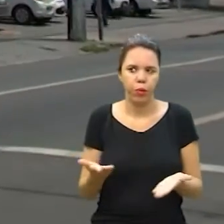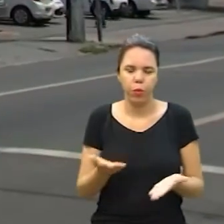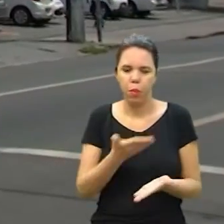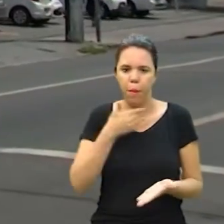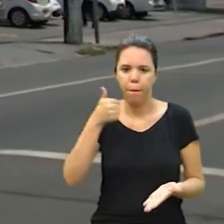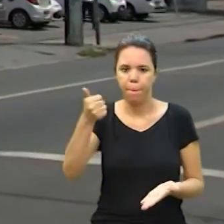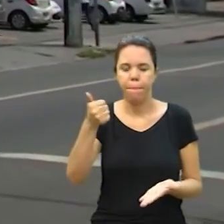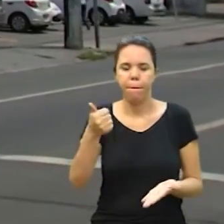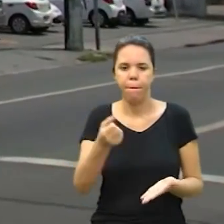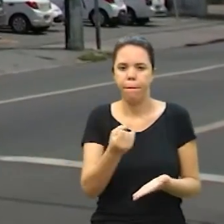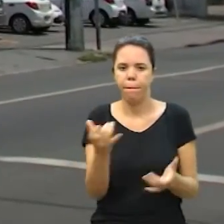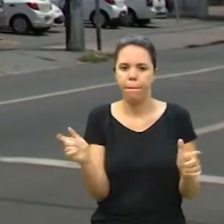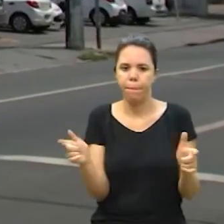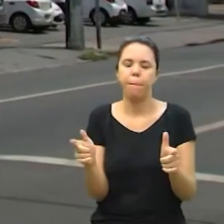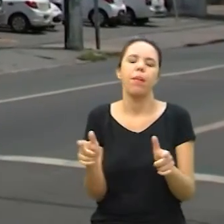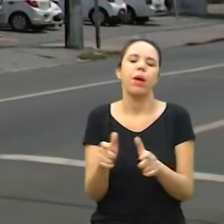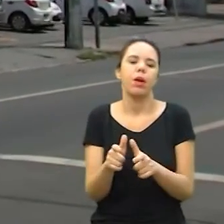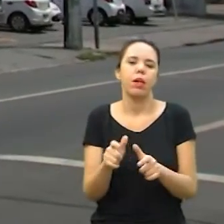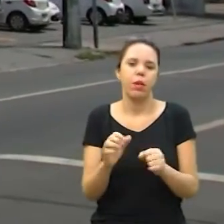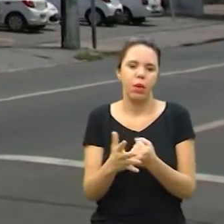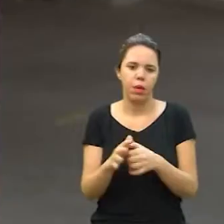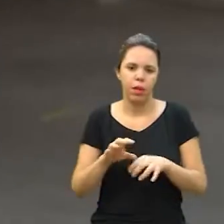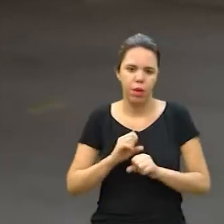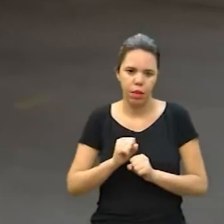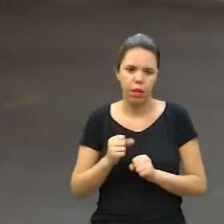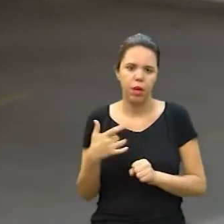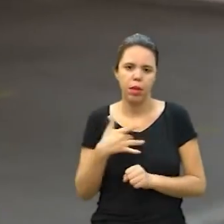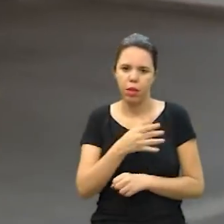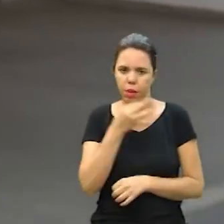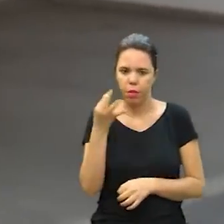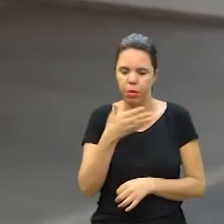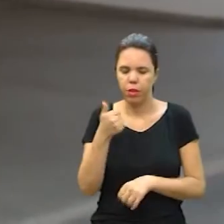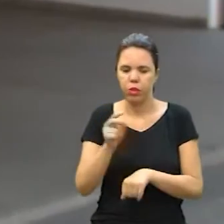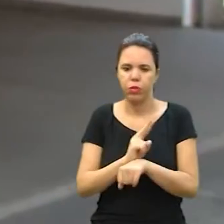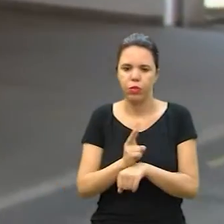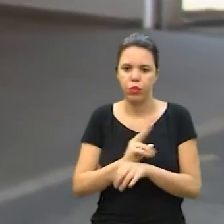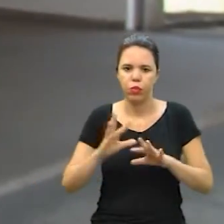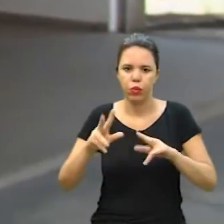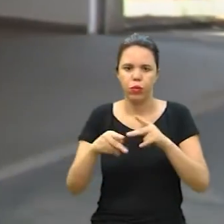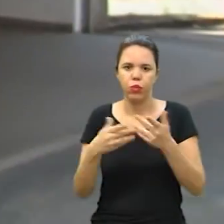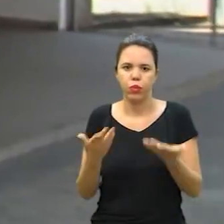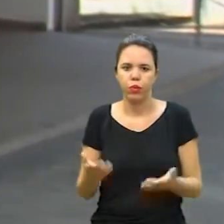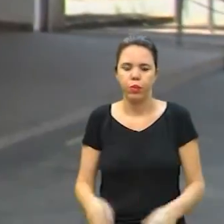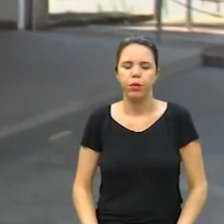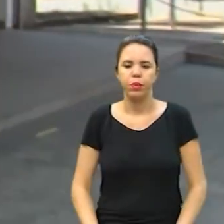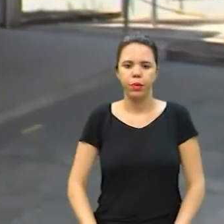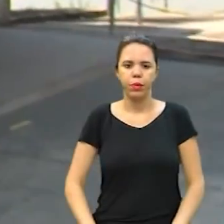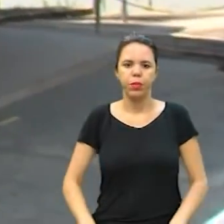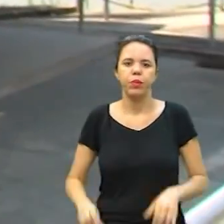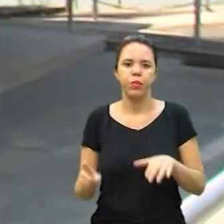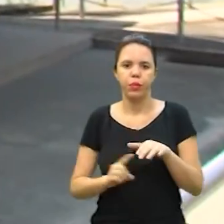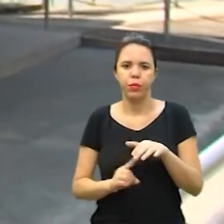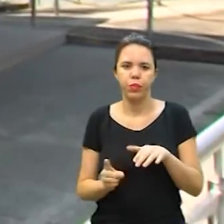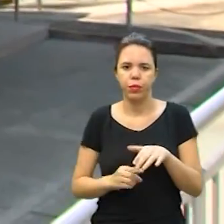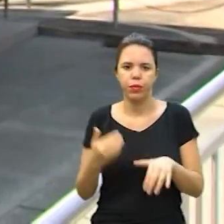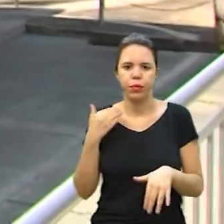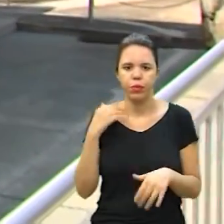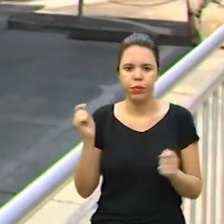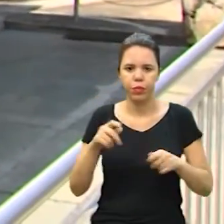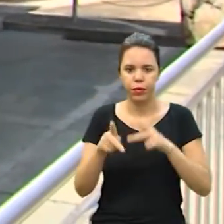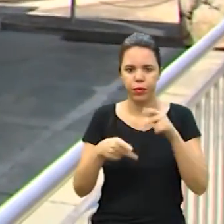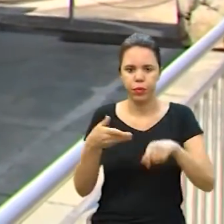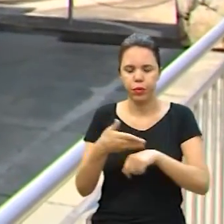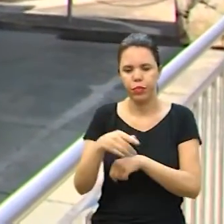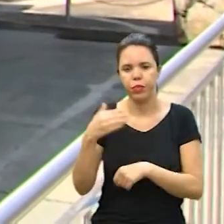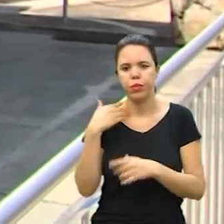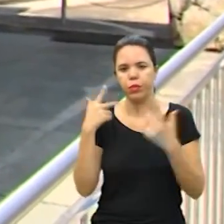segurança agora, com a melhora dos índices de saúde, os índices da pandemia, uma segurança para que todos os clientes dos